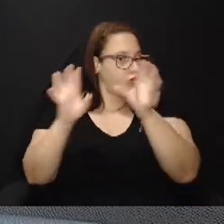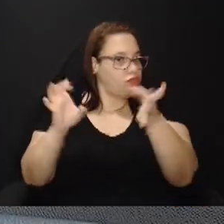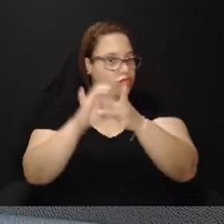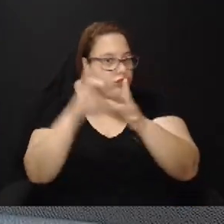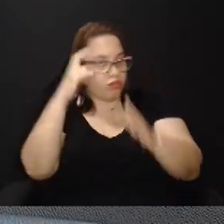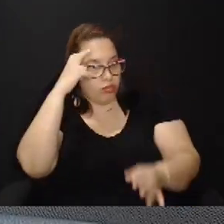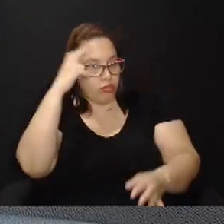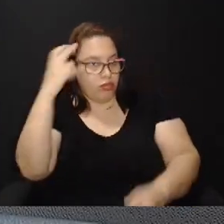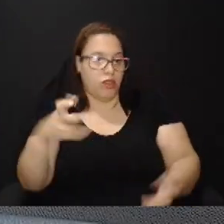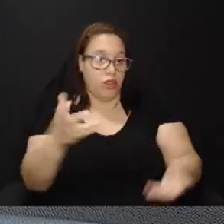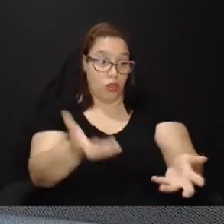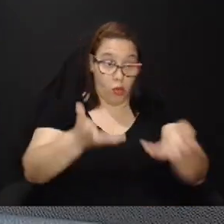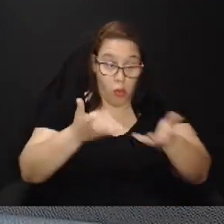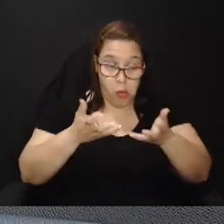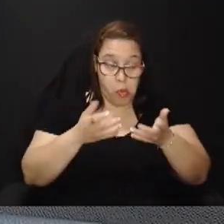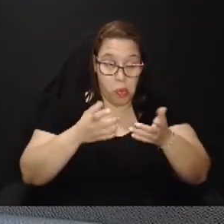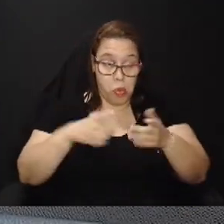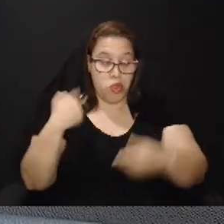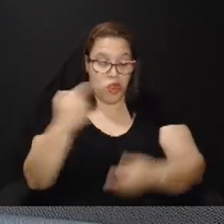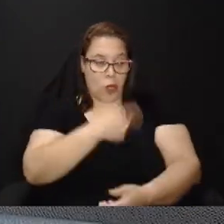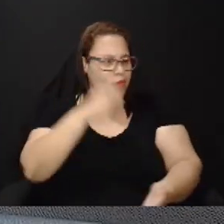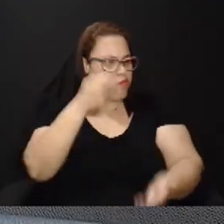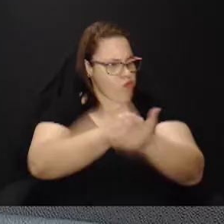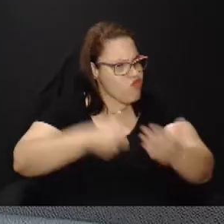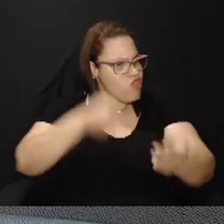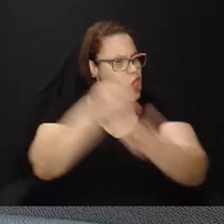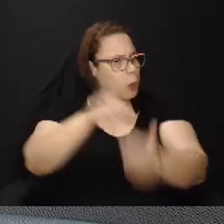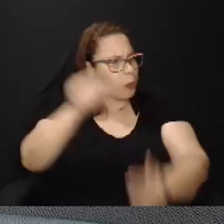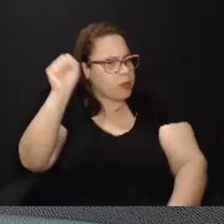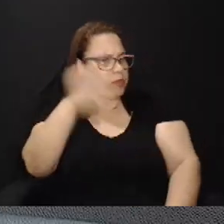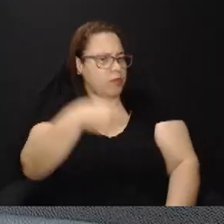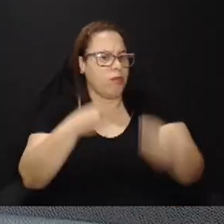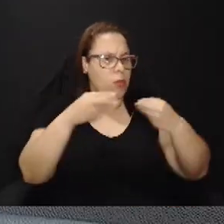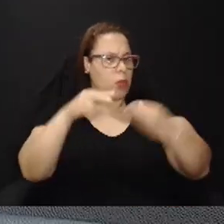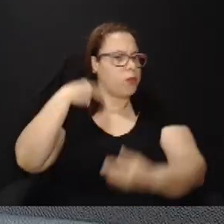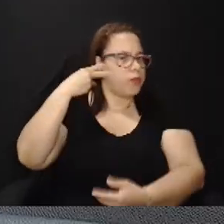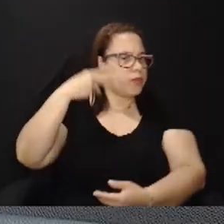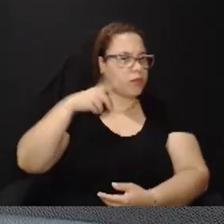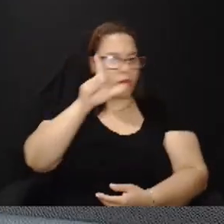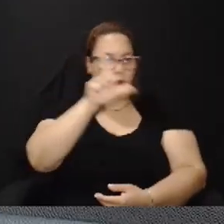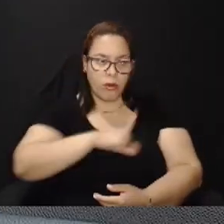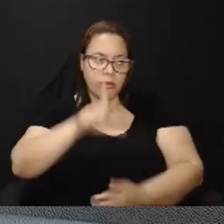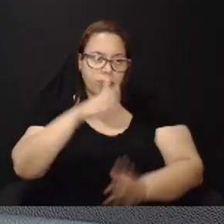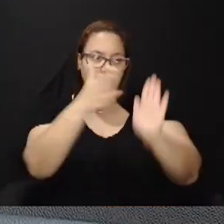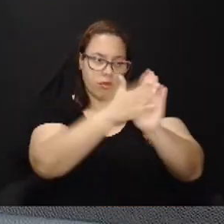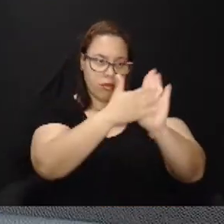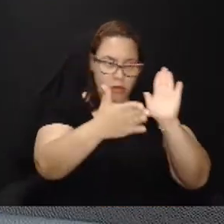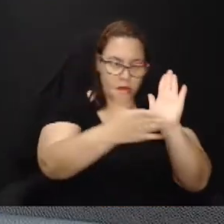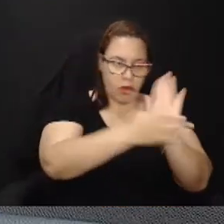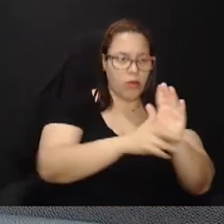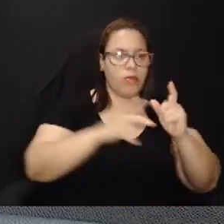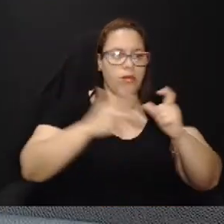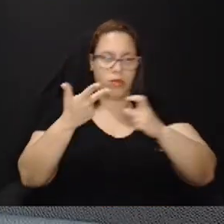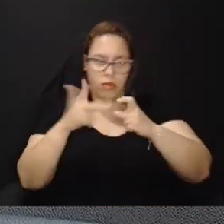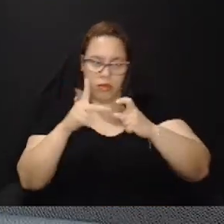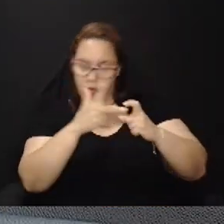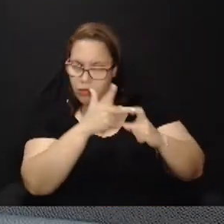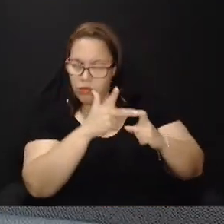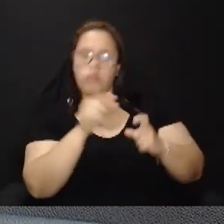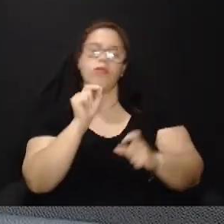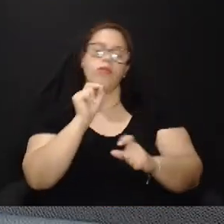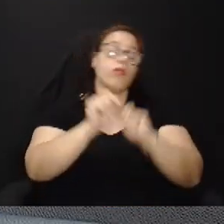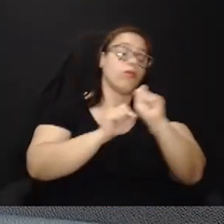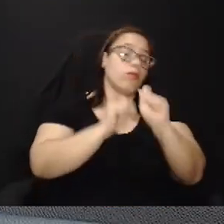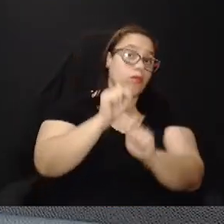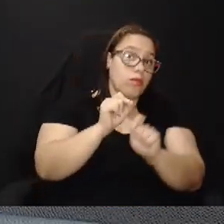quer. E nós vamos atrás, sim, né, como vereadores aqui, obviamente propondo sempre para o executivo, né, que é quem